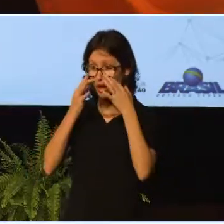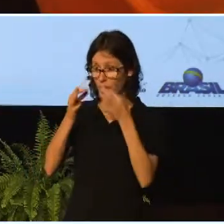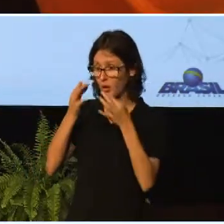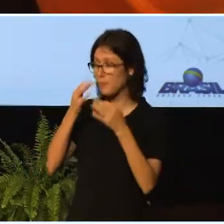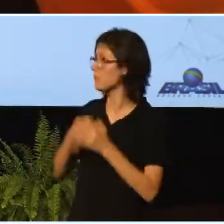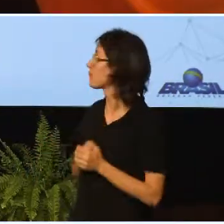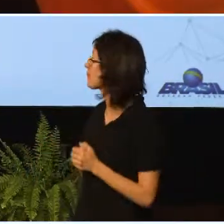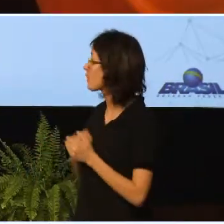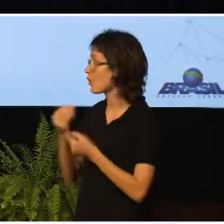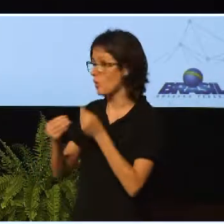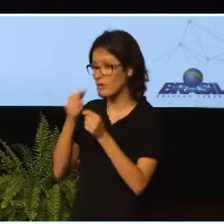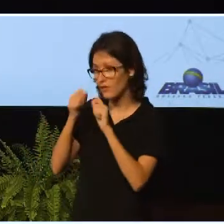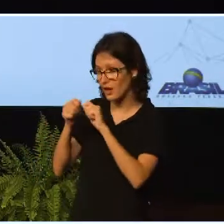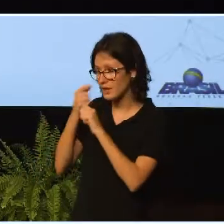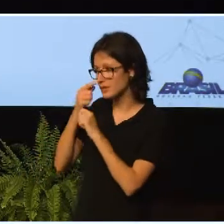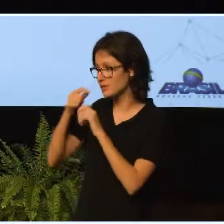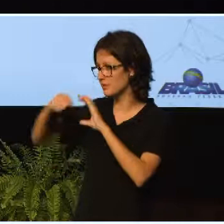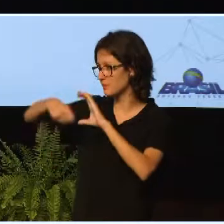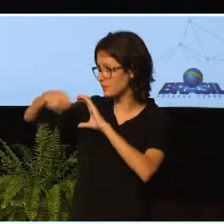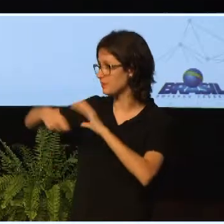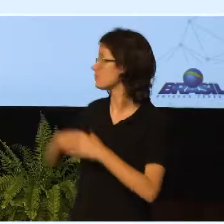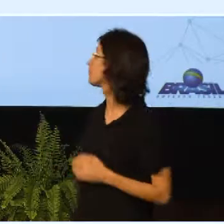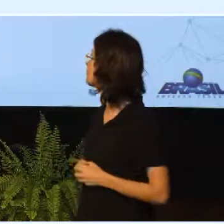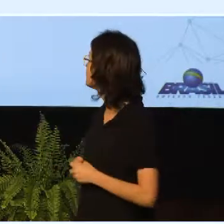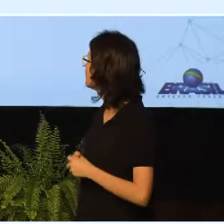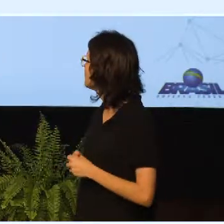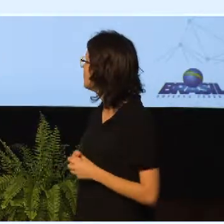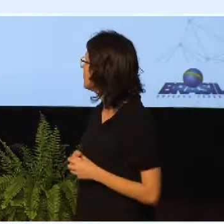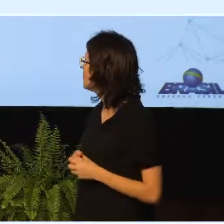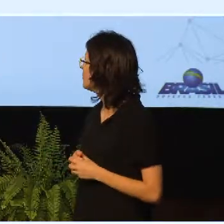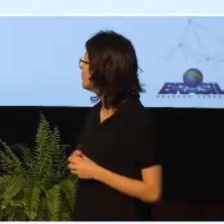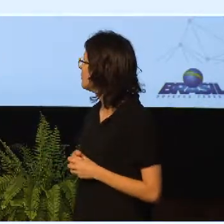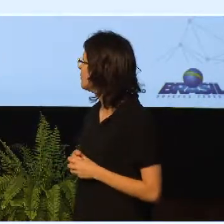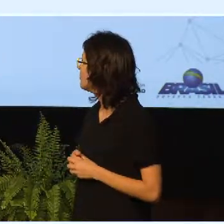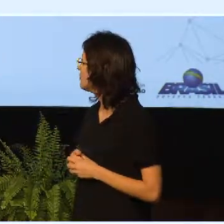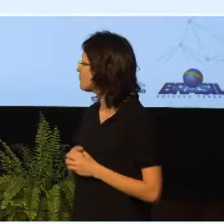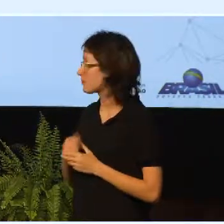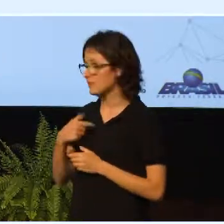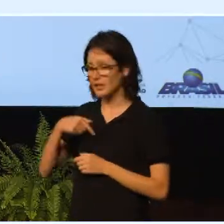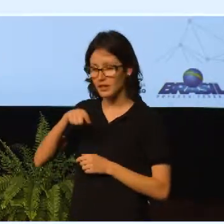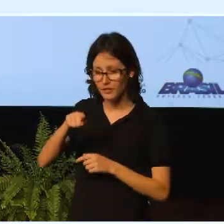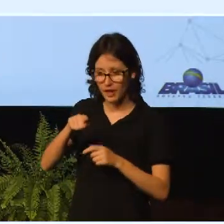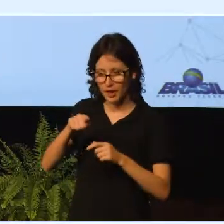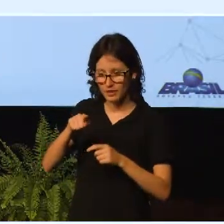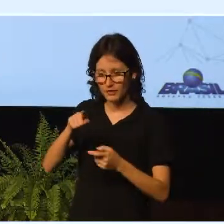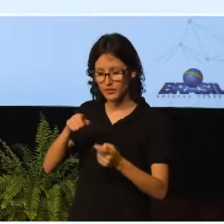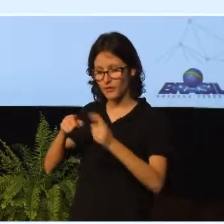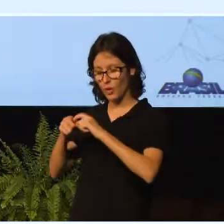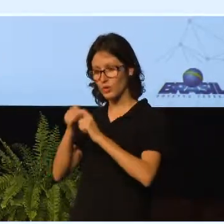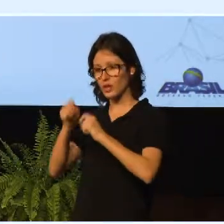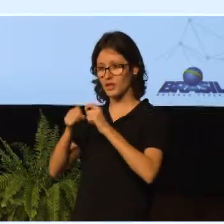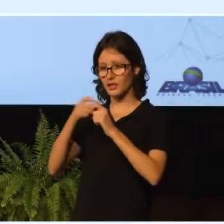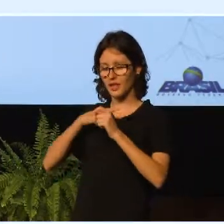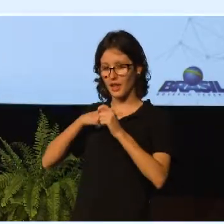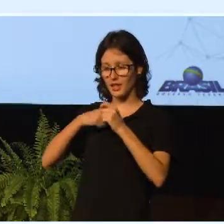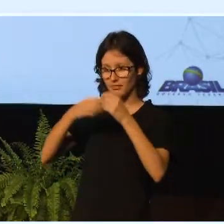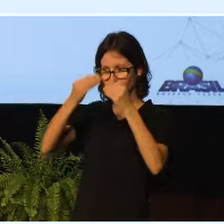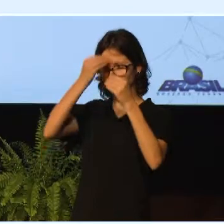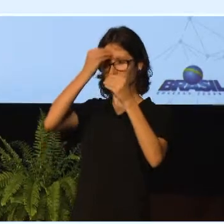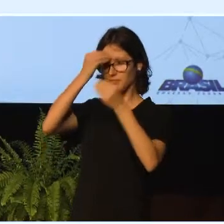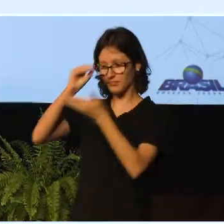prestar atenção como ele faz. Volta e responde. Enquanto isso, registra o cérebro dele.